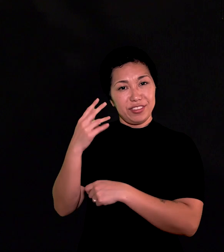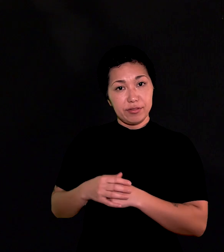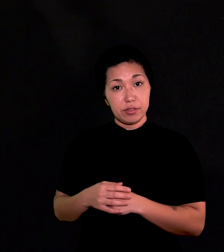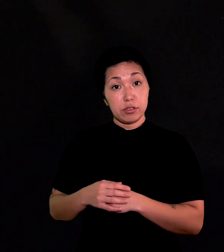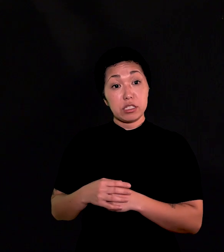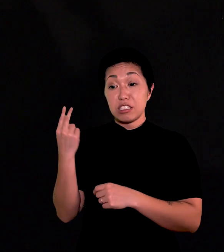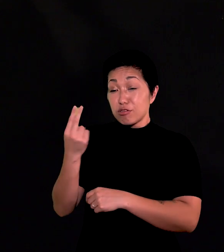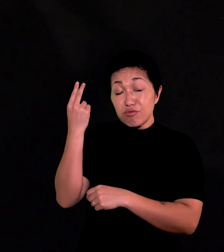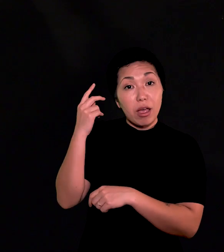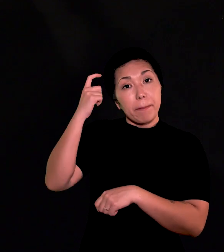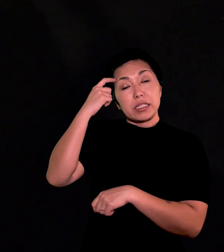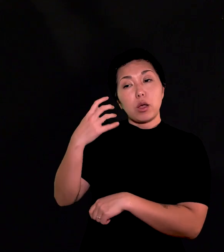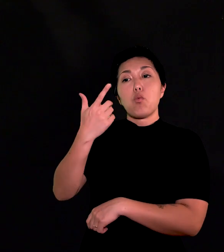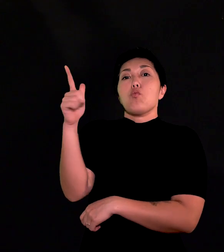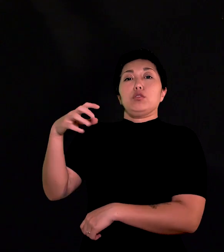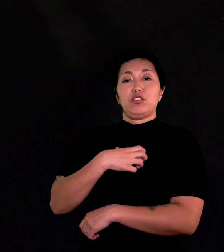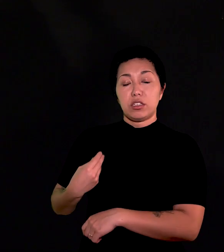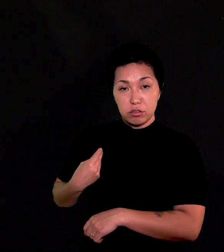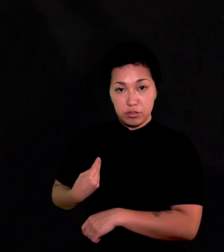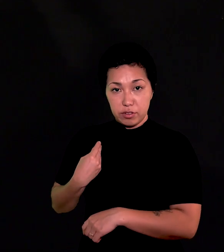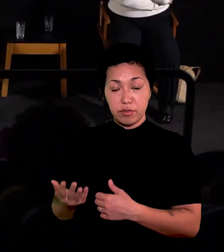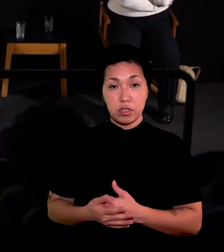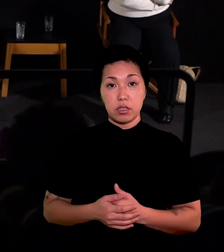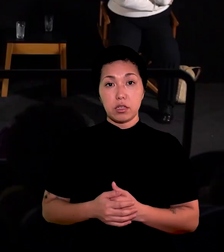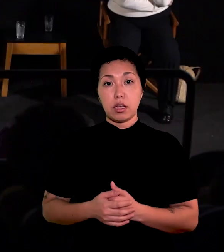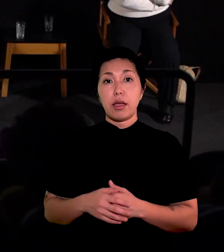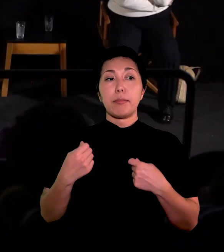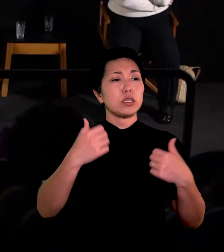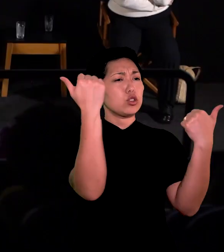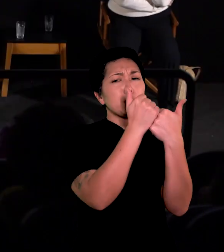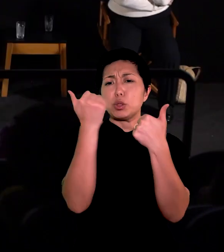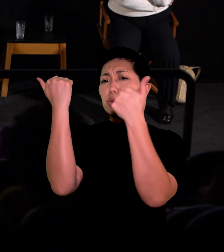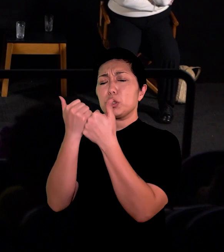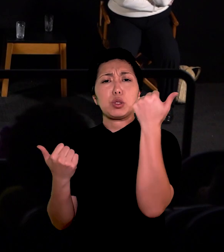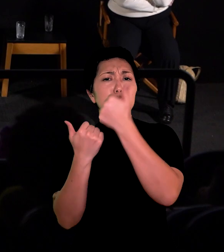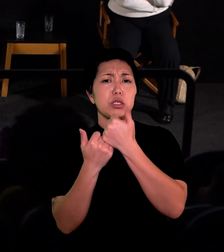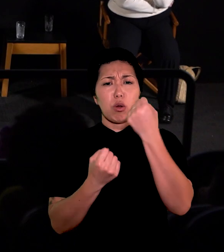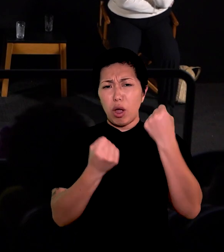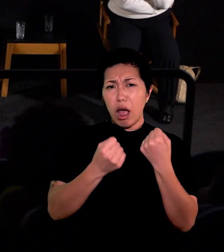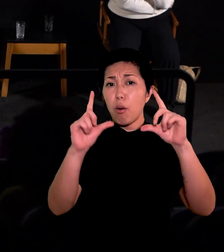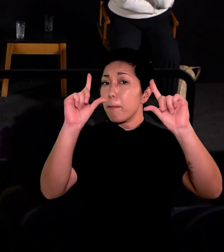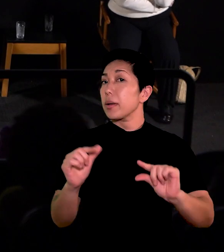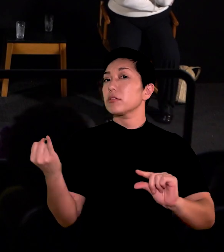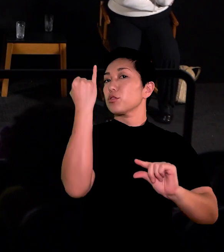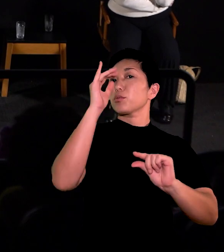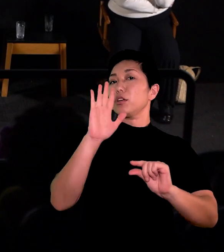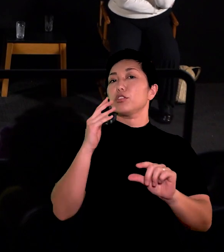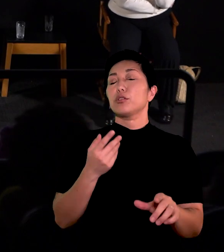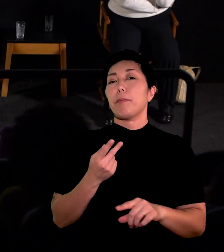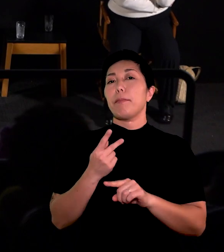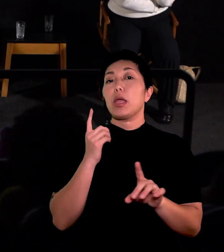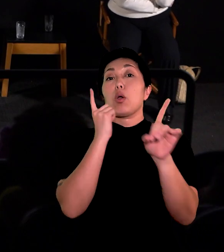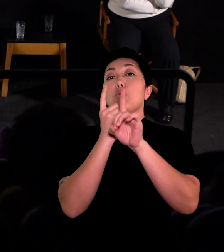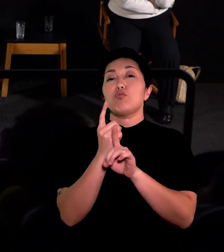a incapacidade de pensar uma outra maneira de viver, né? Então, a gente não tem que substituir o carro. O carro era o menos